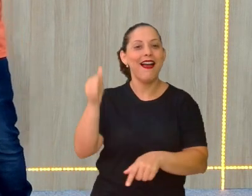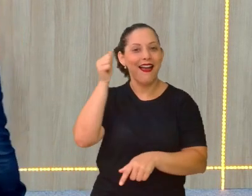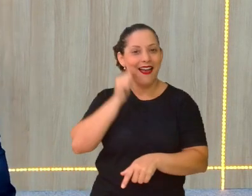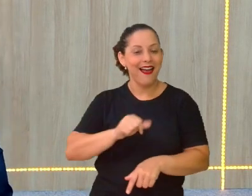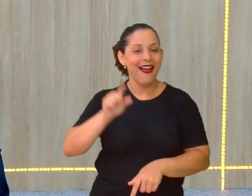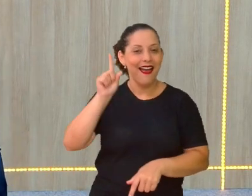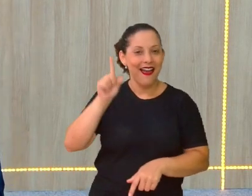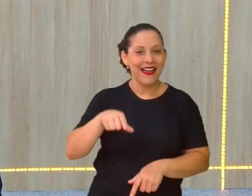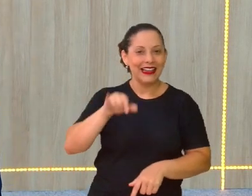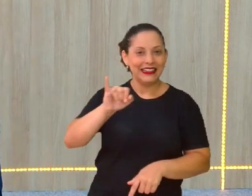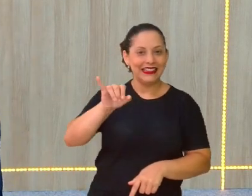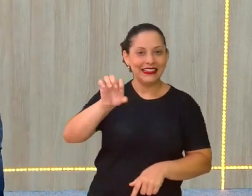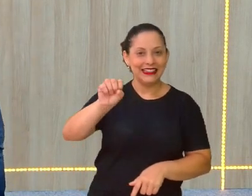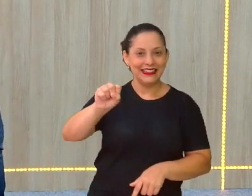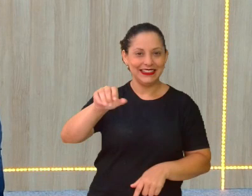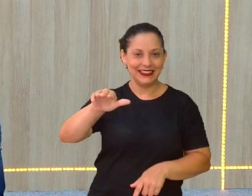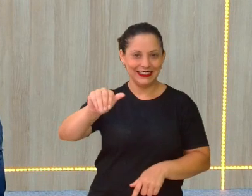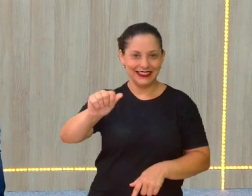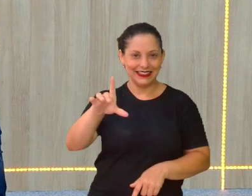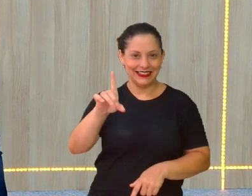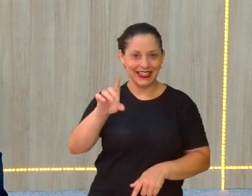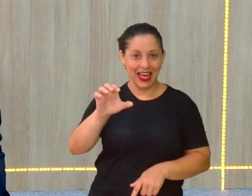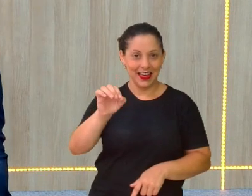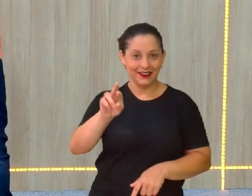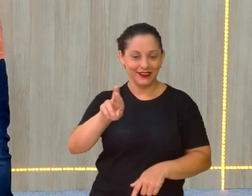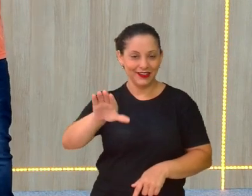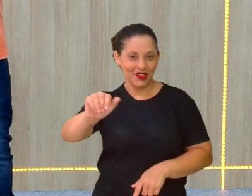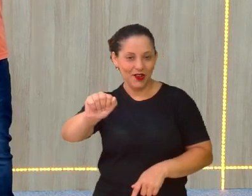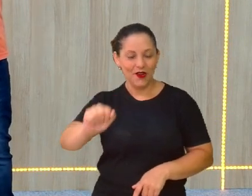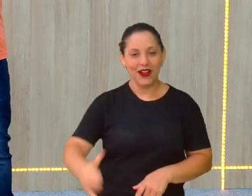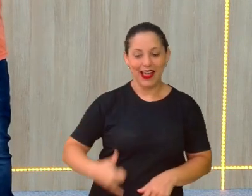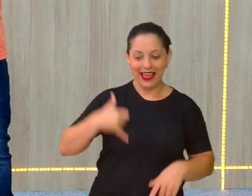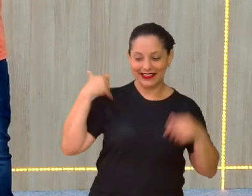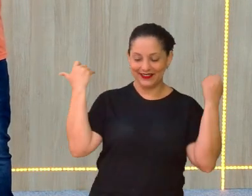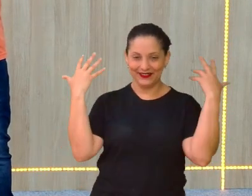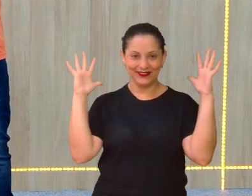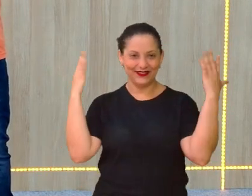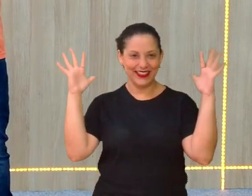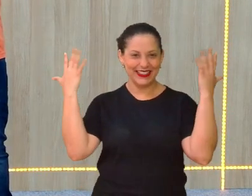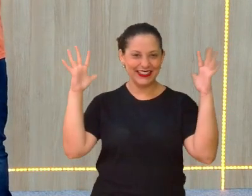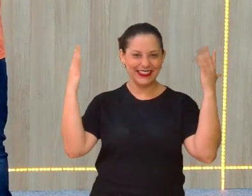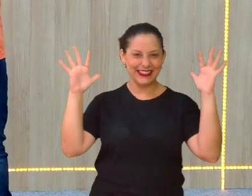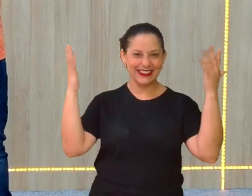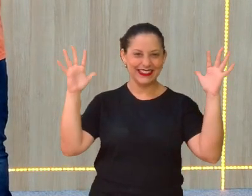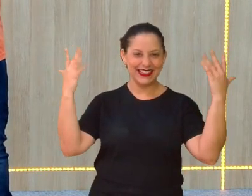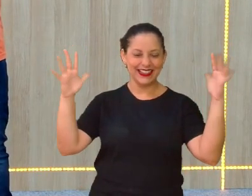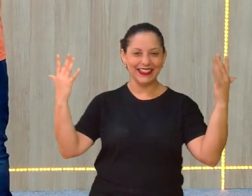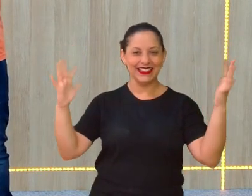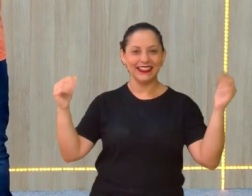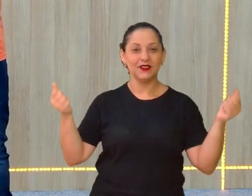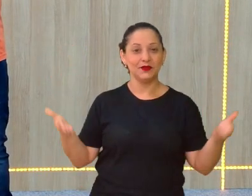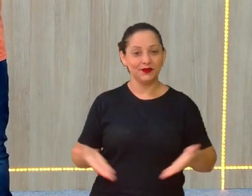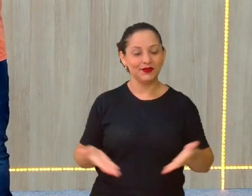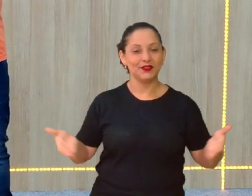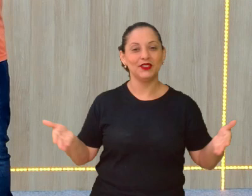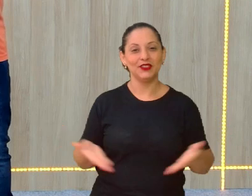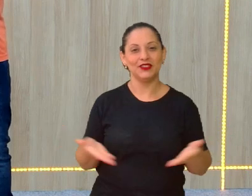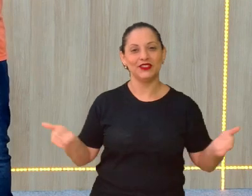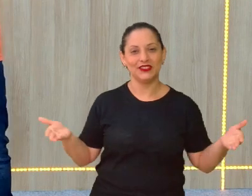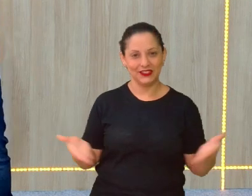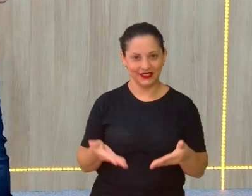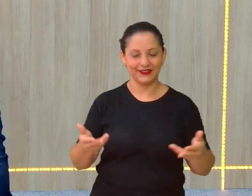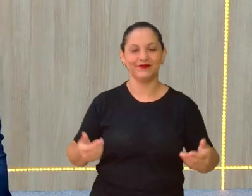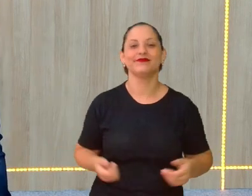Isadora Vanessa, xará da professora também. Vanessa. Tá, fazendo data nova, completando data